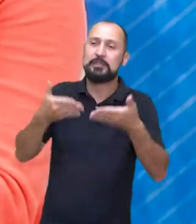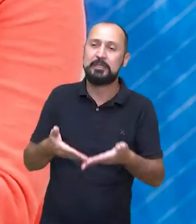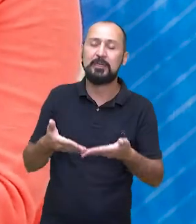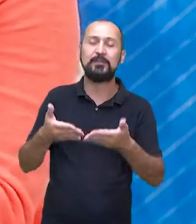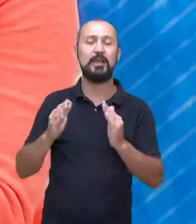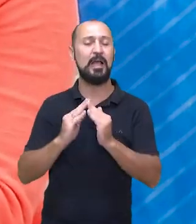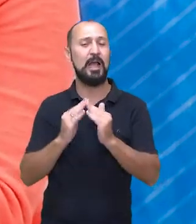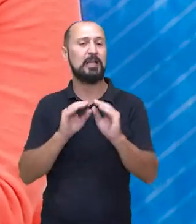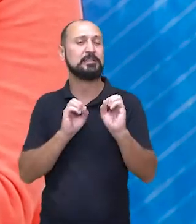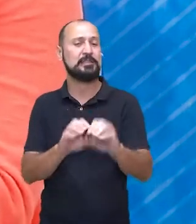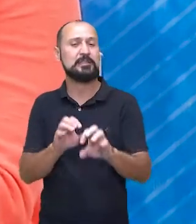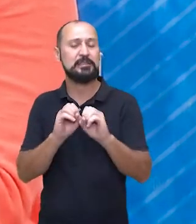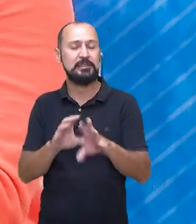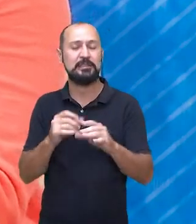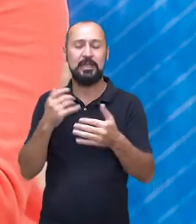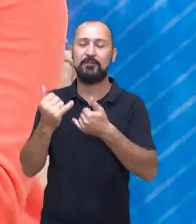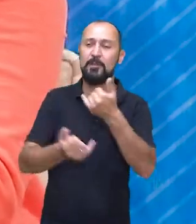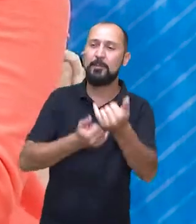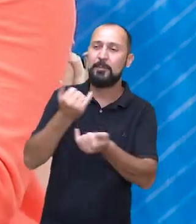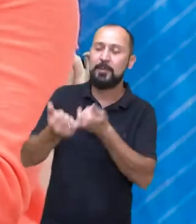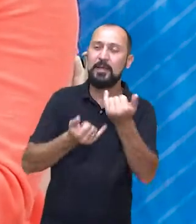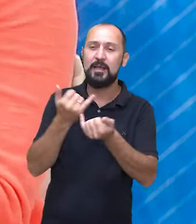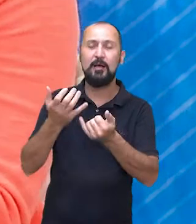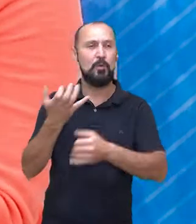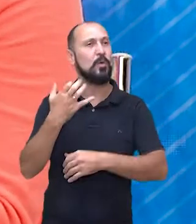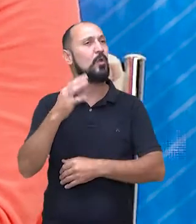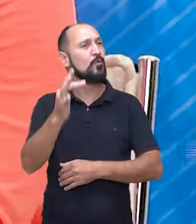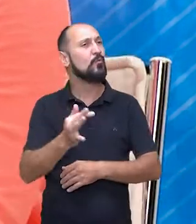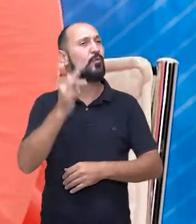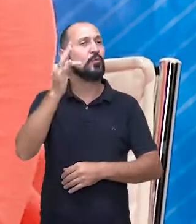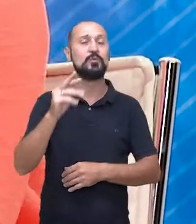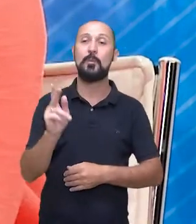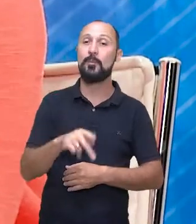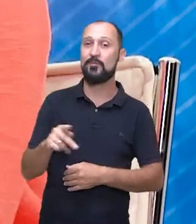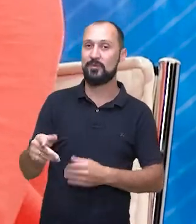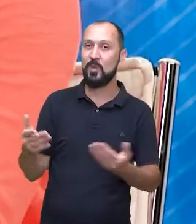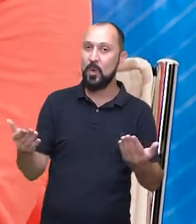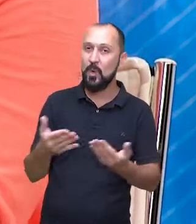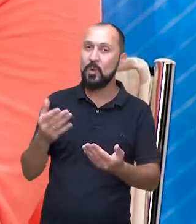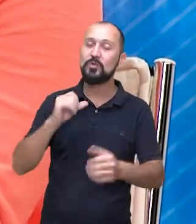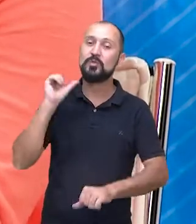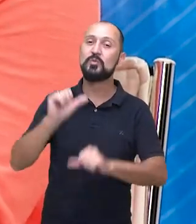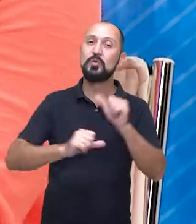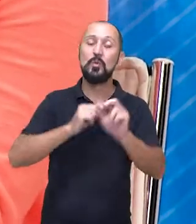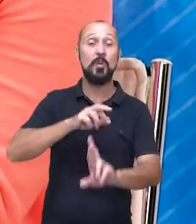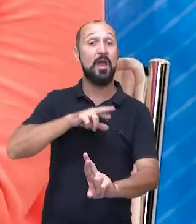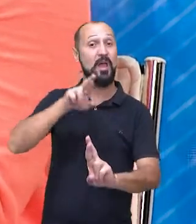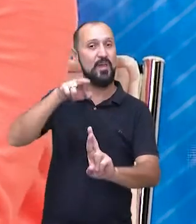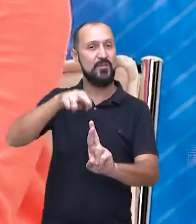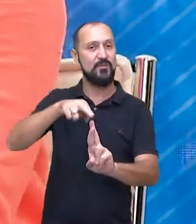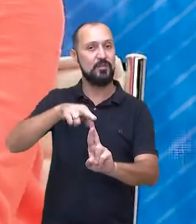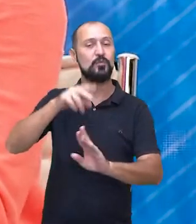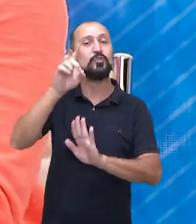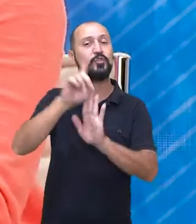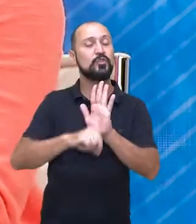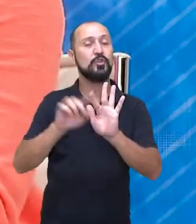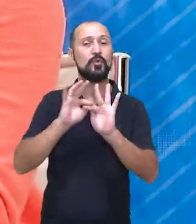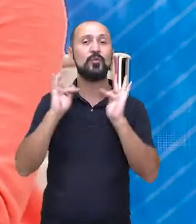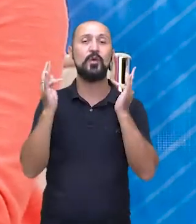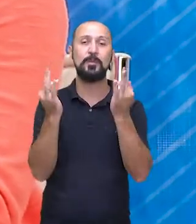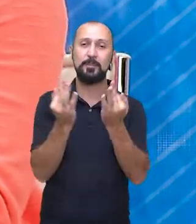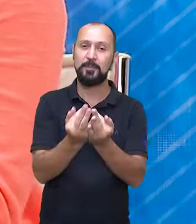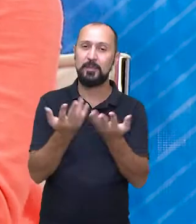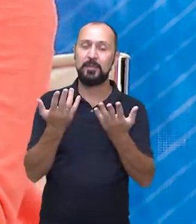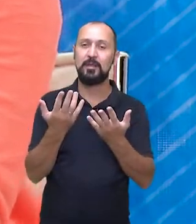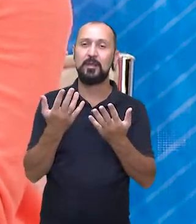escola em casa que ia para garagem e brincava de ser professora hoje se tornou referência aí